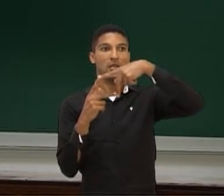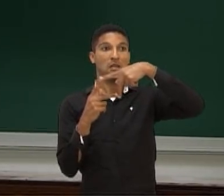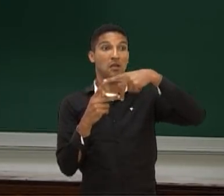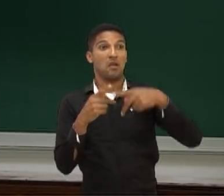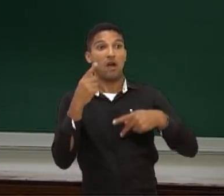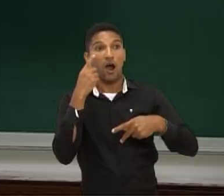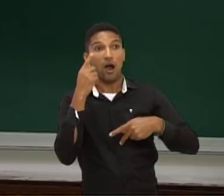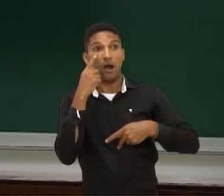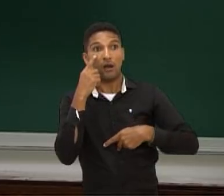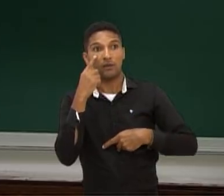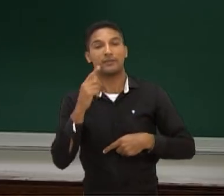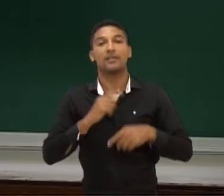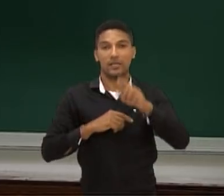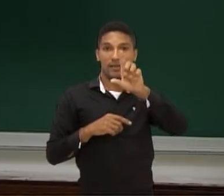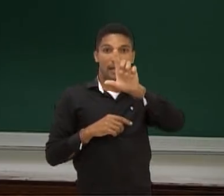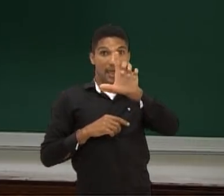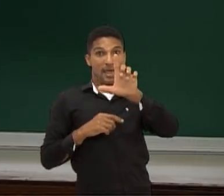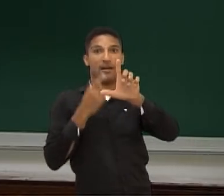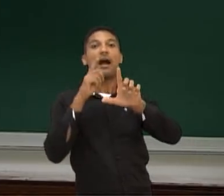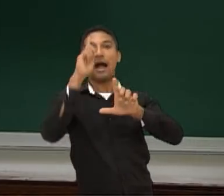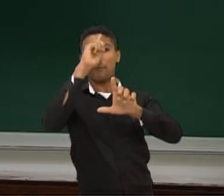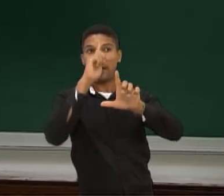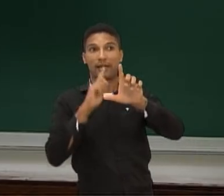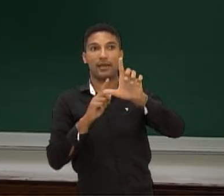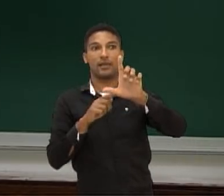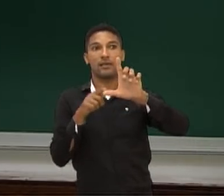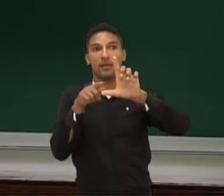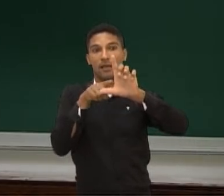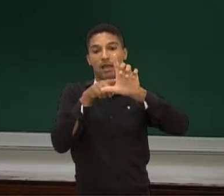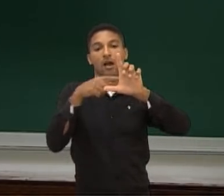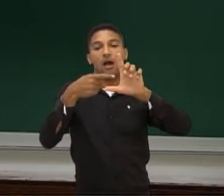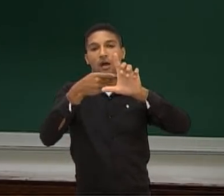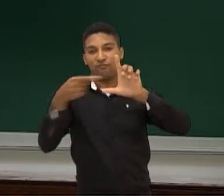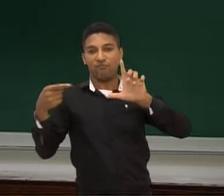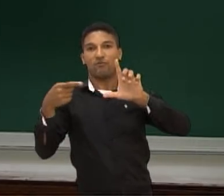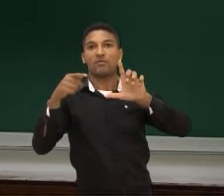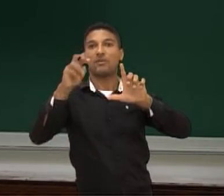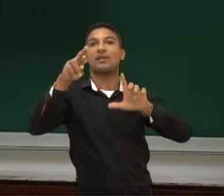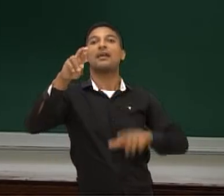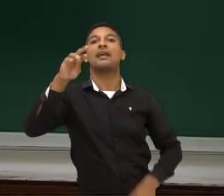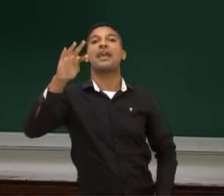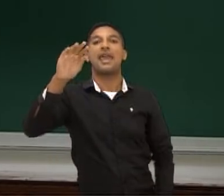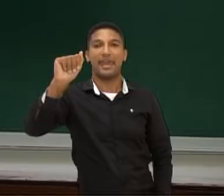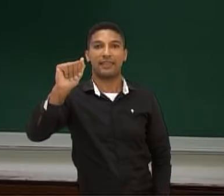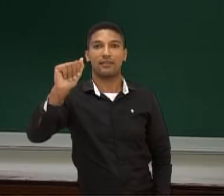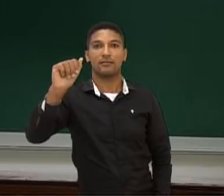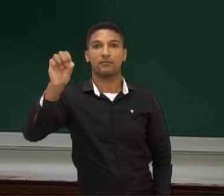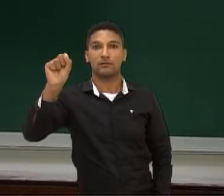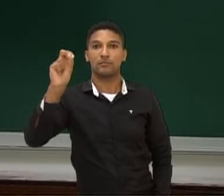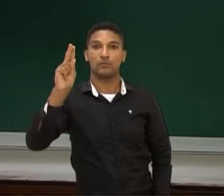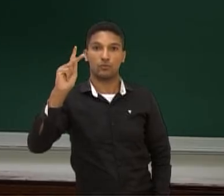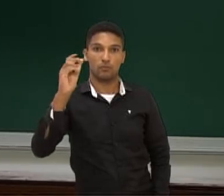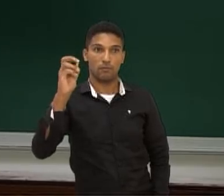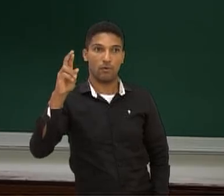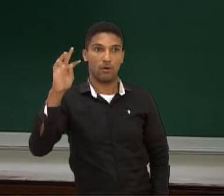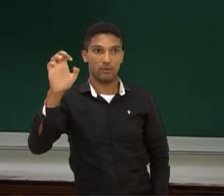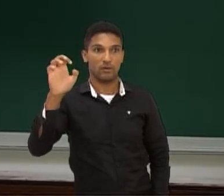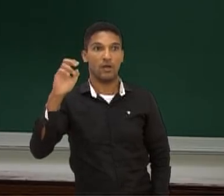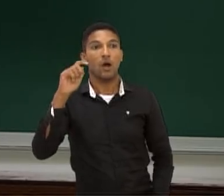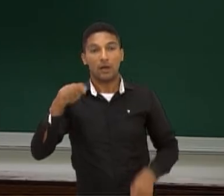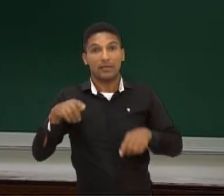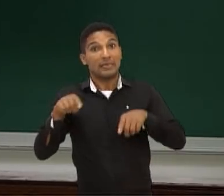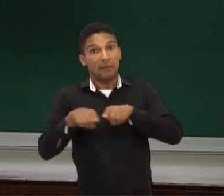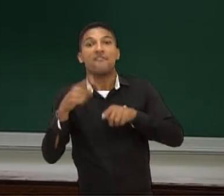a pecinha em formato de L. Eu tenho também uma outra retinha de suporte, não tenho? Aqui também, ó, é outra retinha.